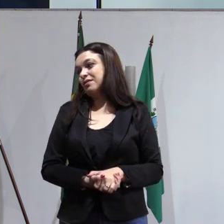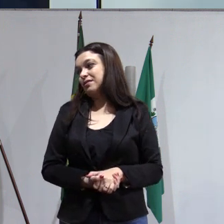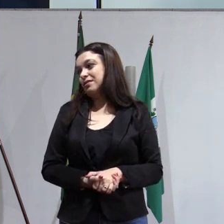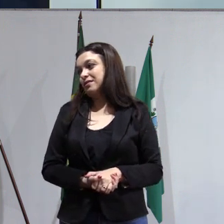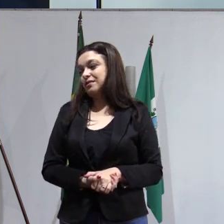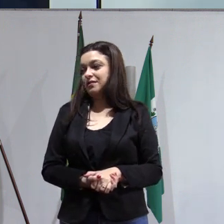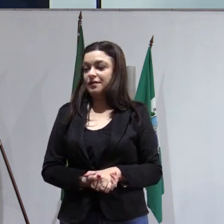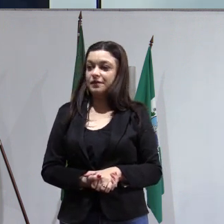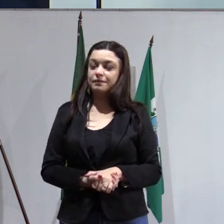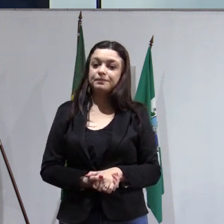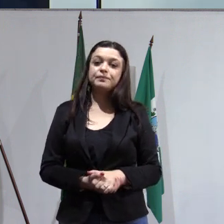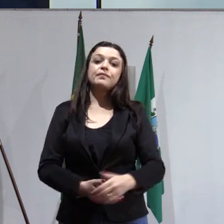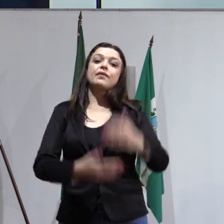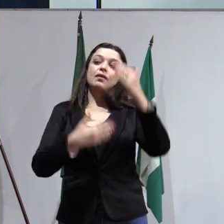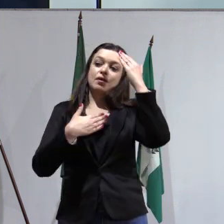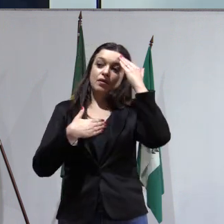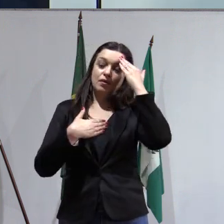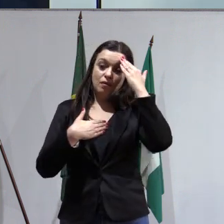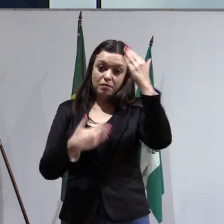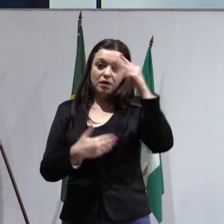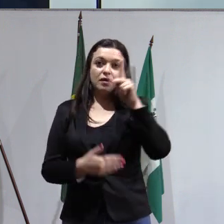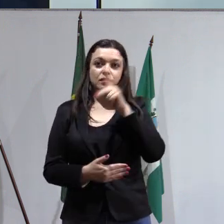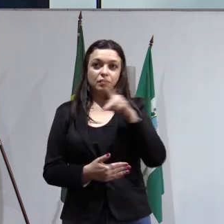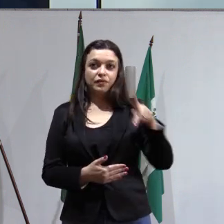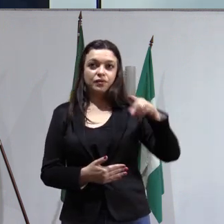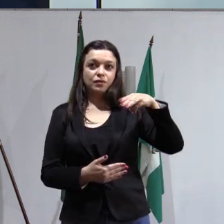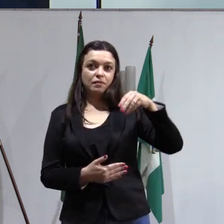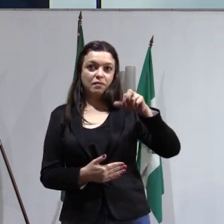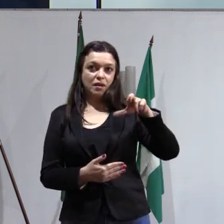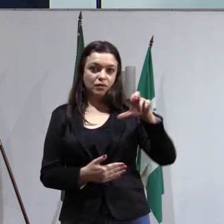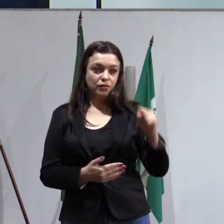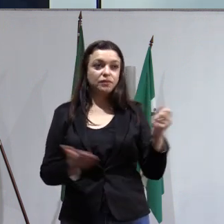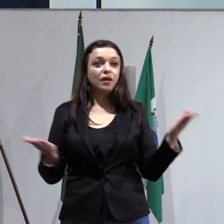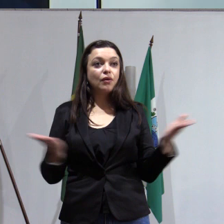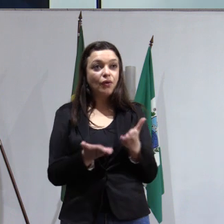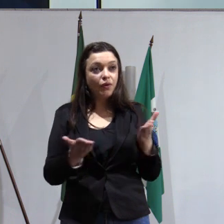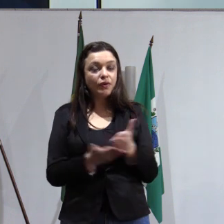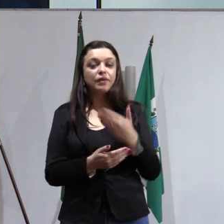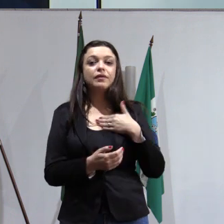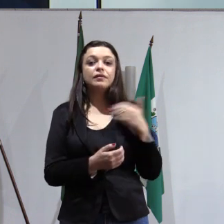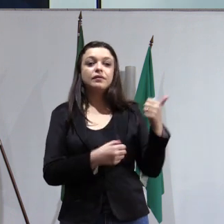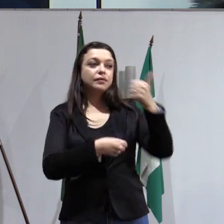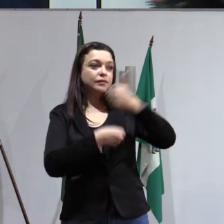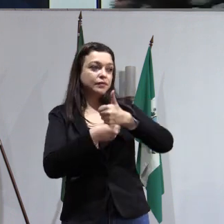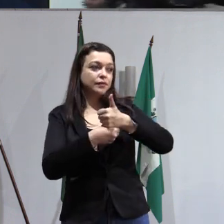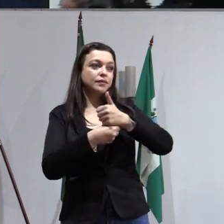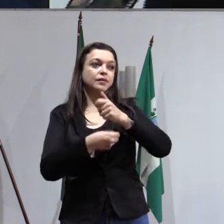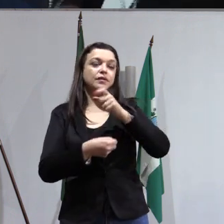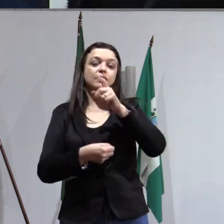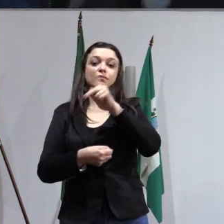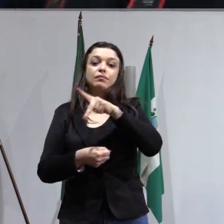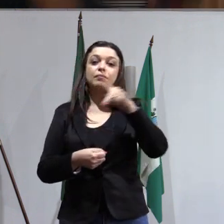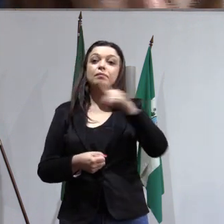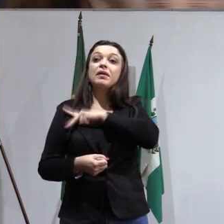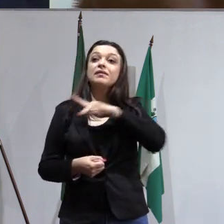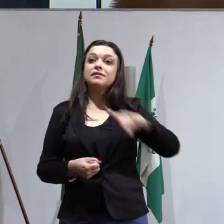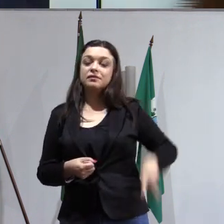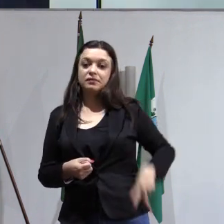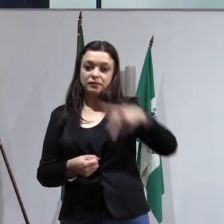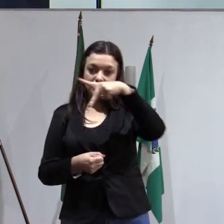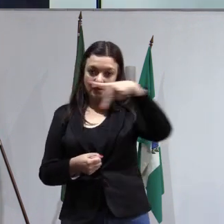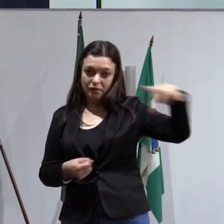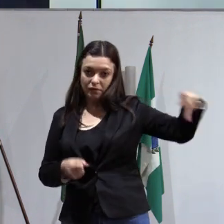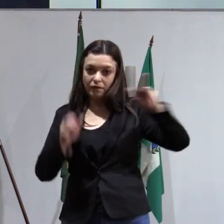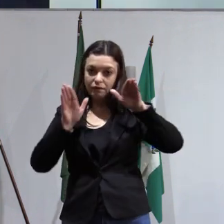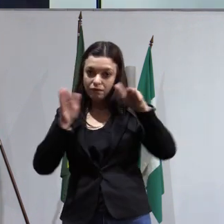Obrigado ao professor Marcos Wagner. E eu queria passar a palavra à presidente do Fórum de Coordenadores